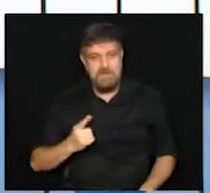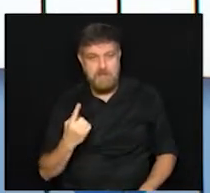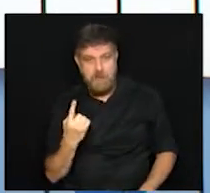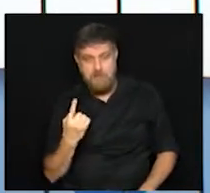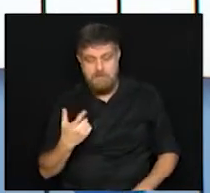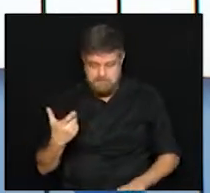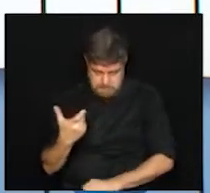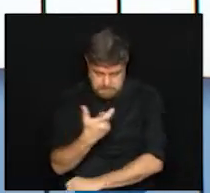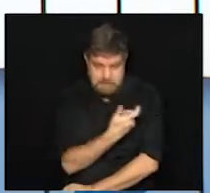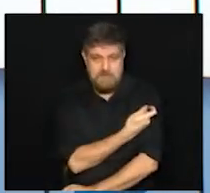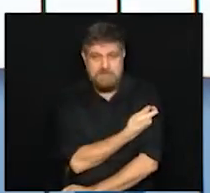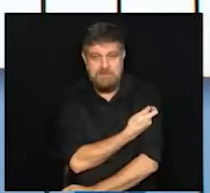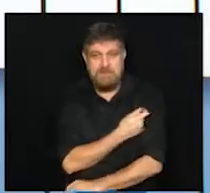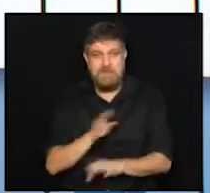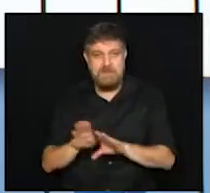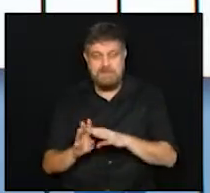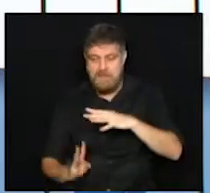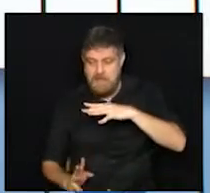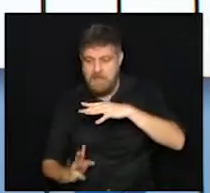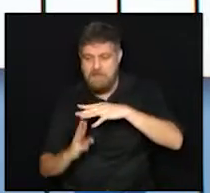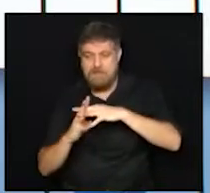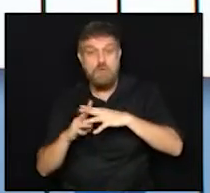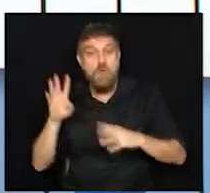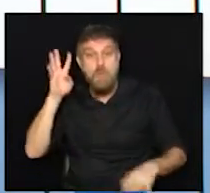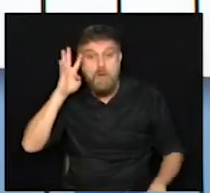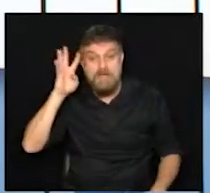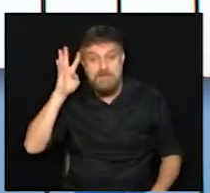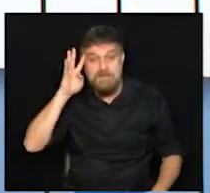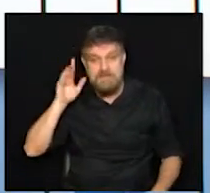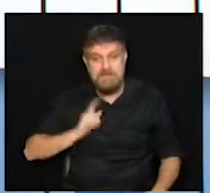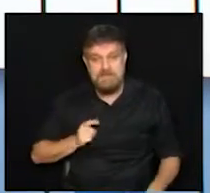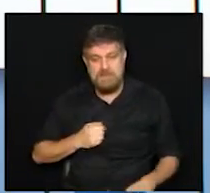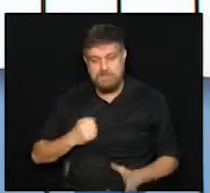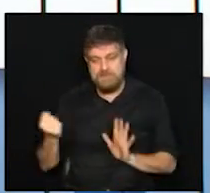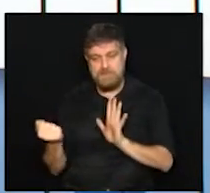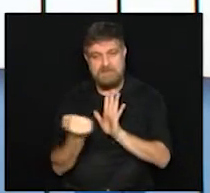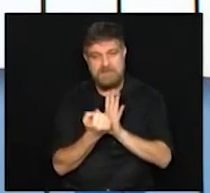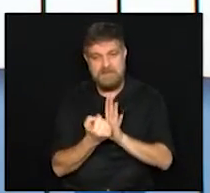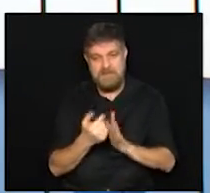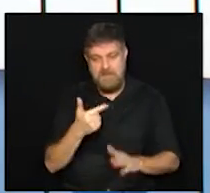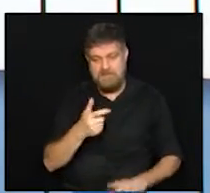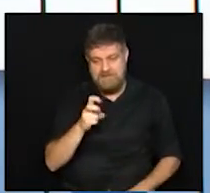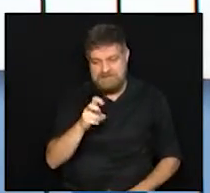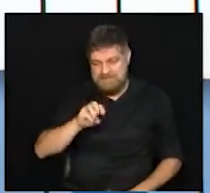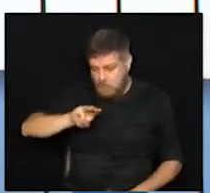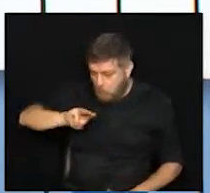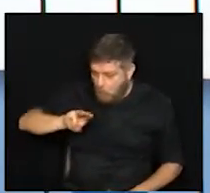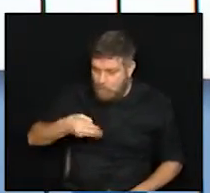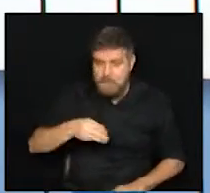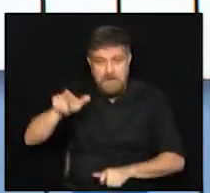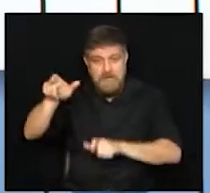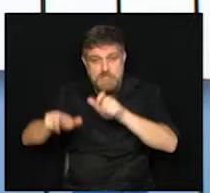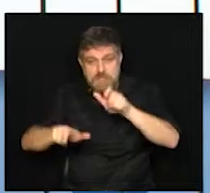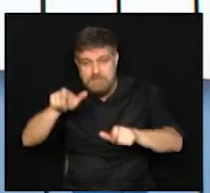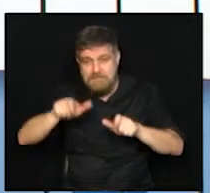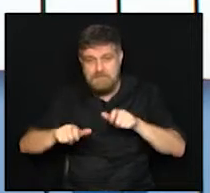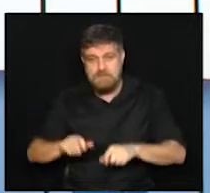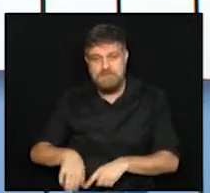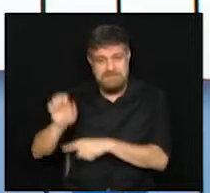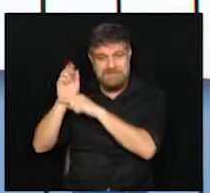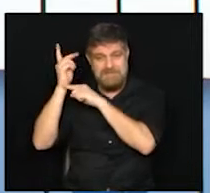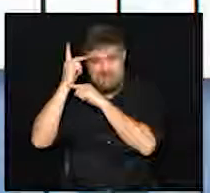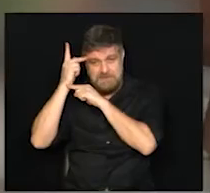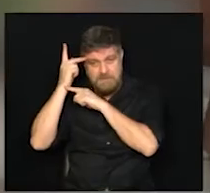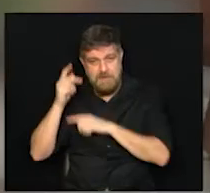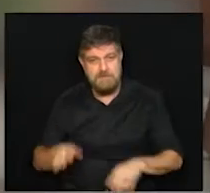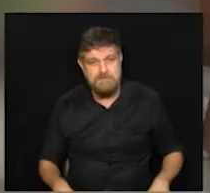uma dose, e ultrapassou nesta quarta-feira a marca de 25 milhões de doses aplicadas em todo o território.